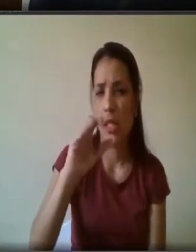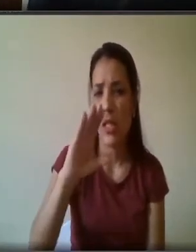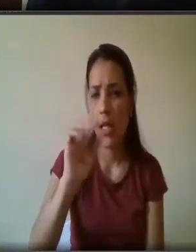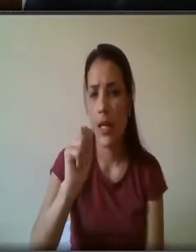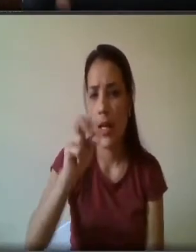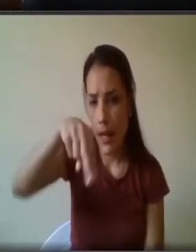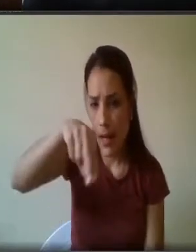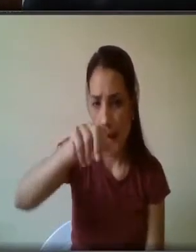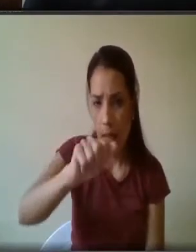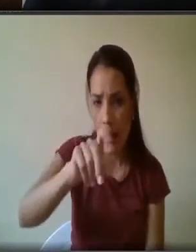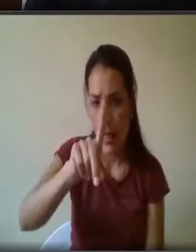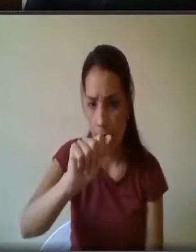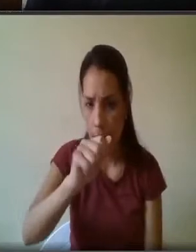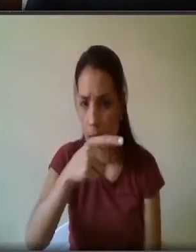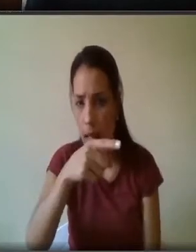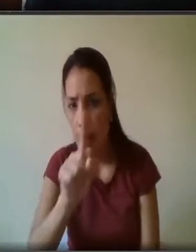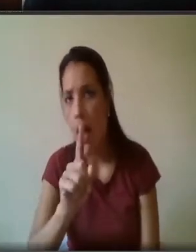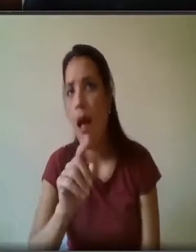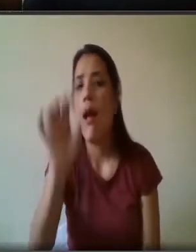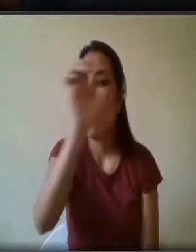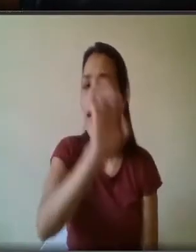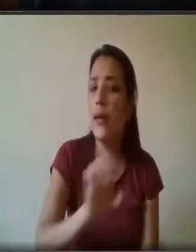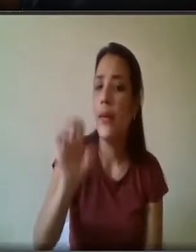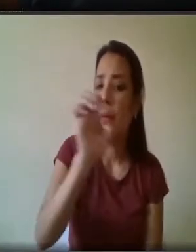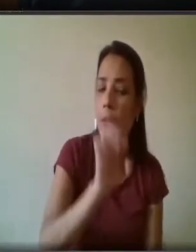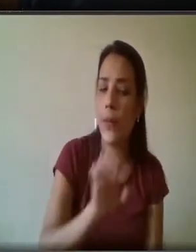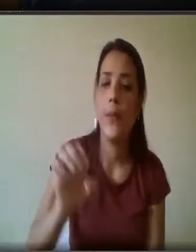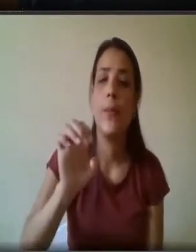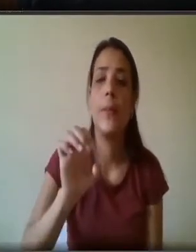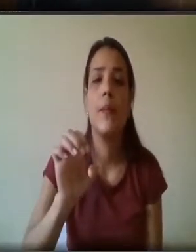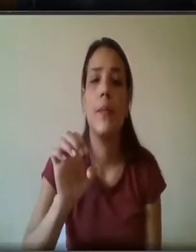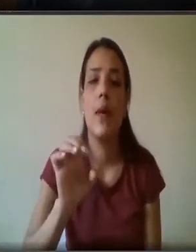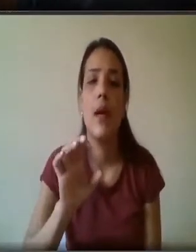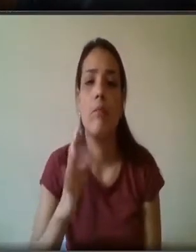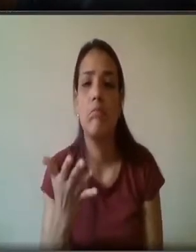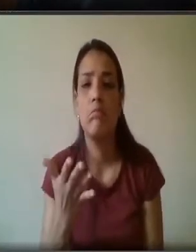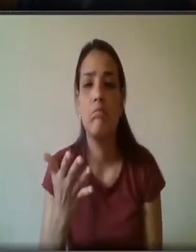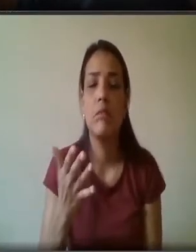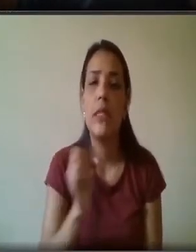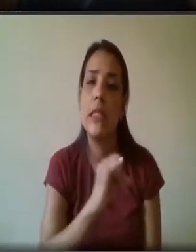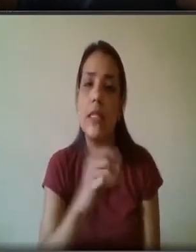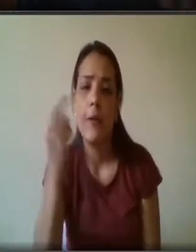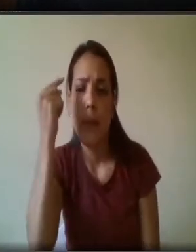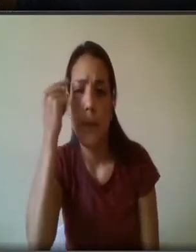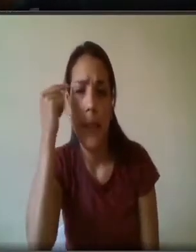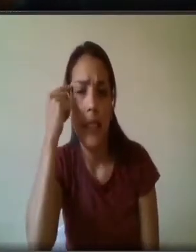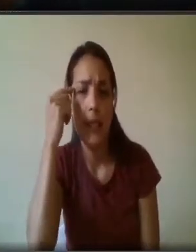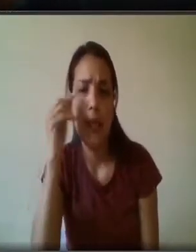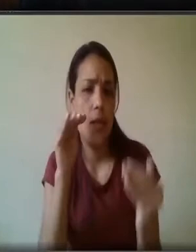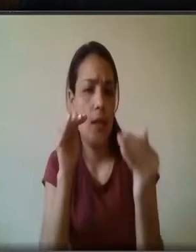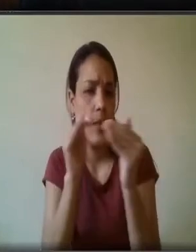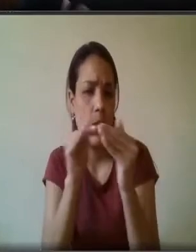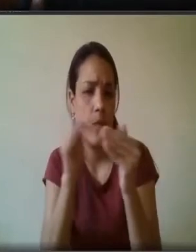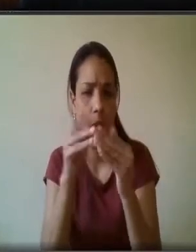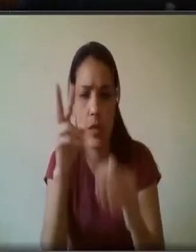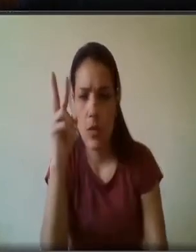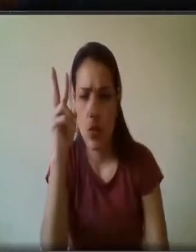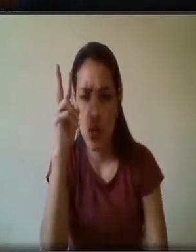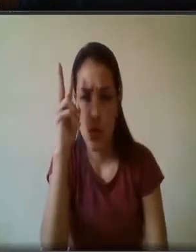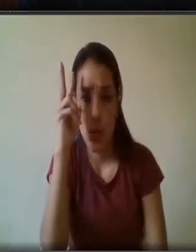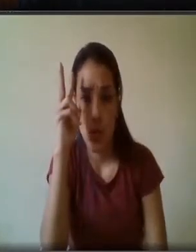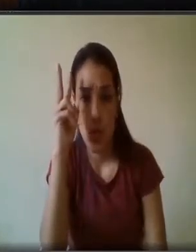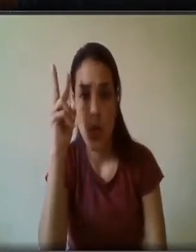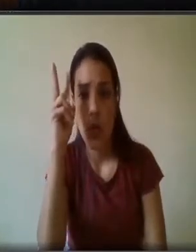China, né? Uma Europa. Se a gente for associar aqui com a história, né? Olha os